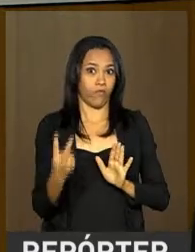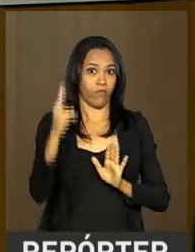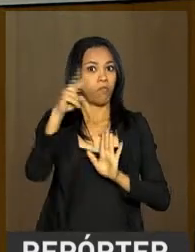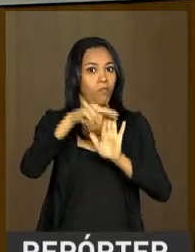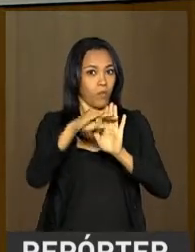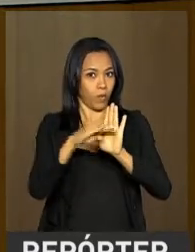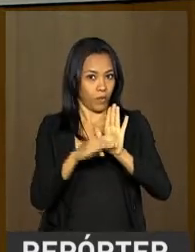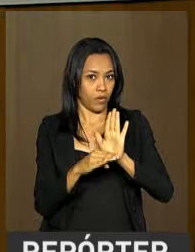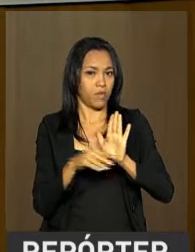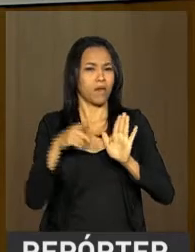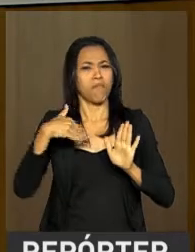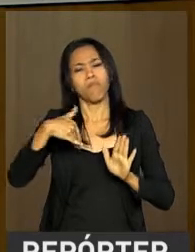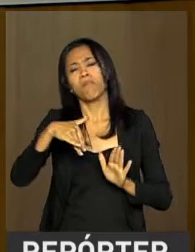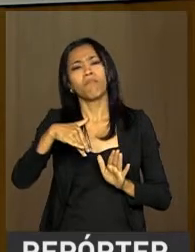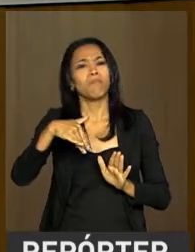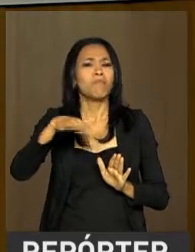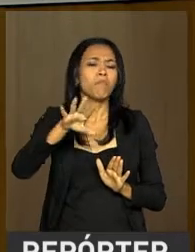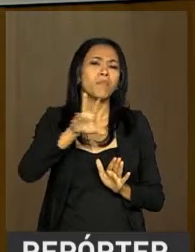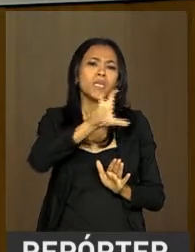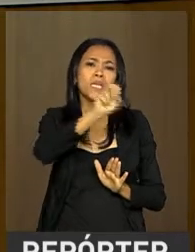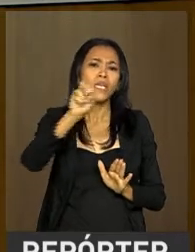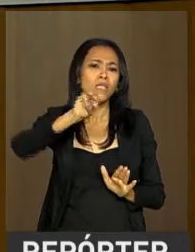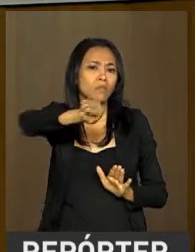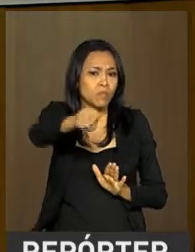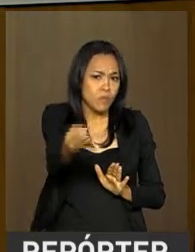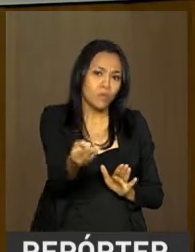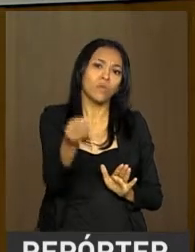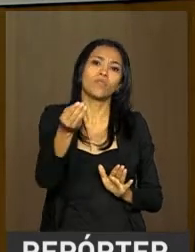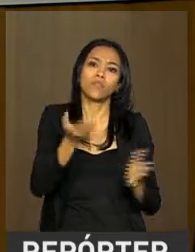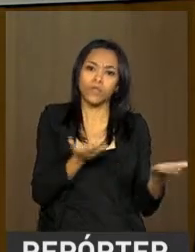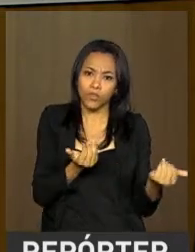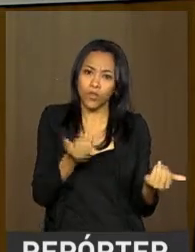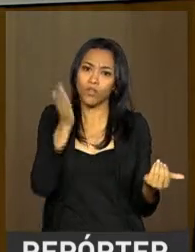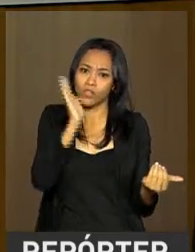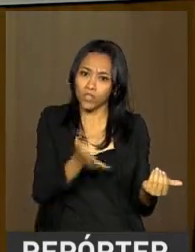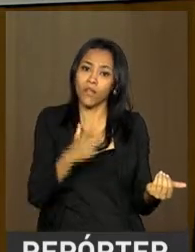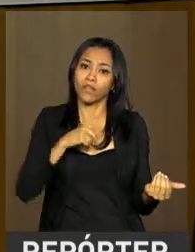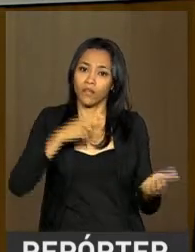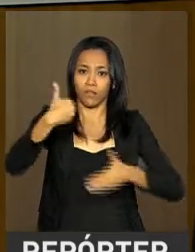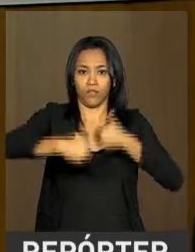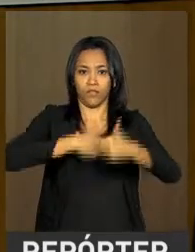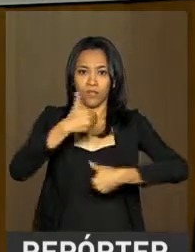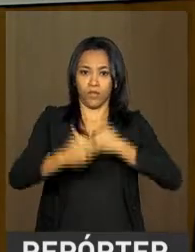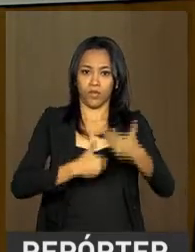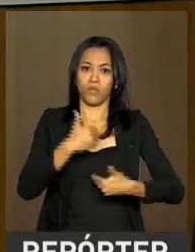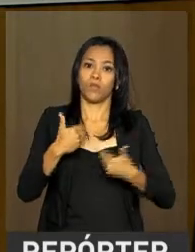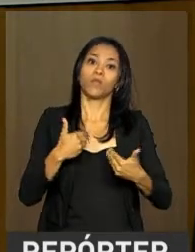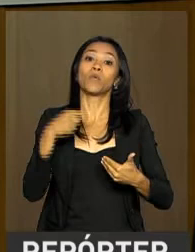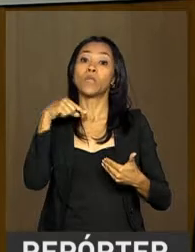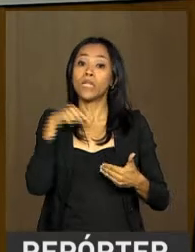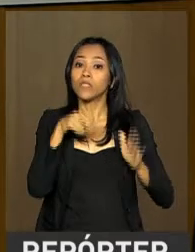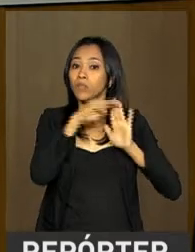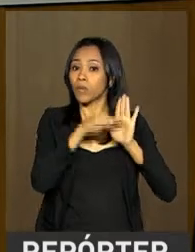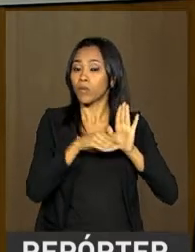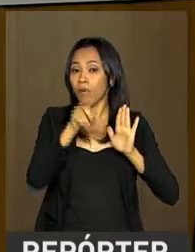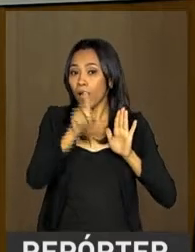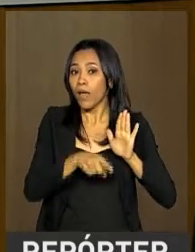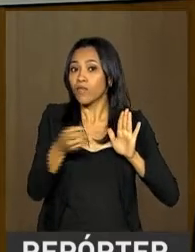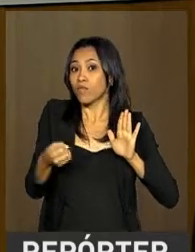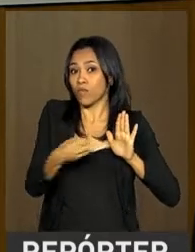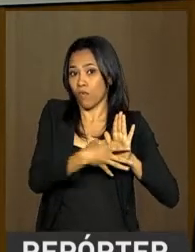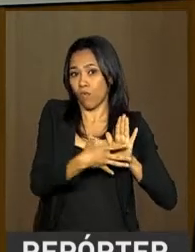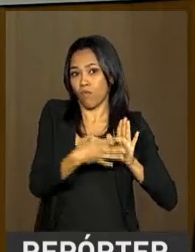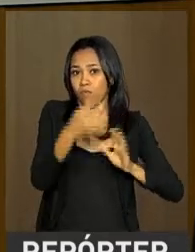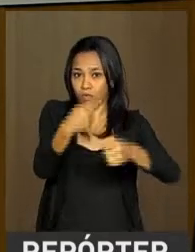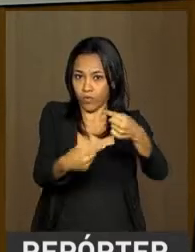meio milhão de jovens atendidos diretamente pela identidade jovem é um bom é uma política pública nova